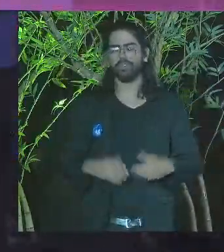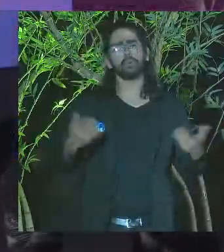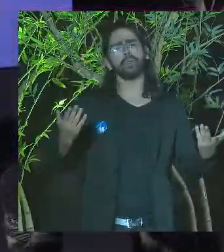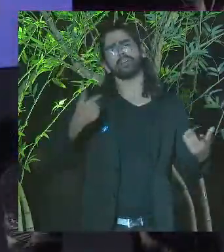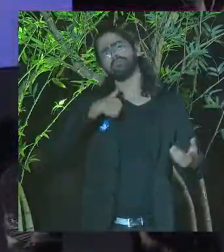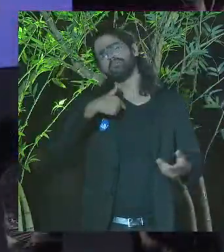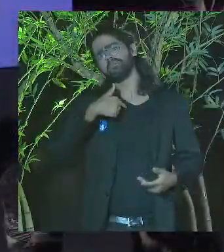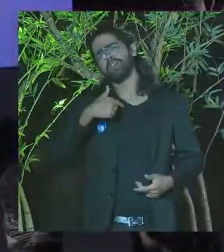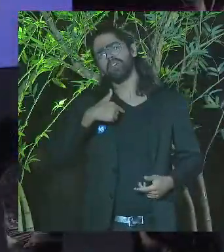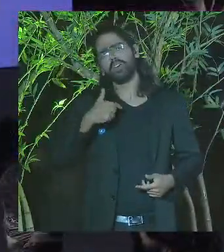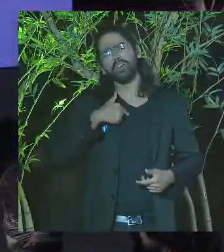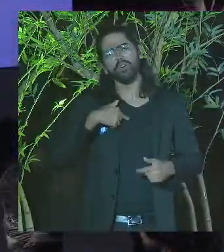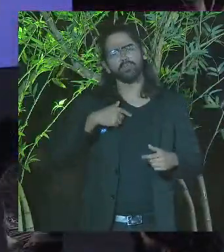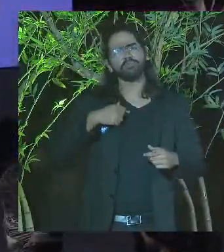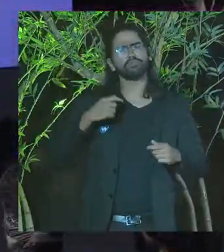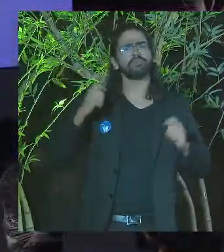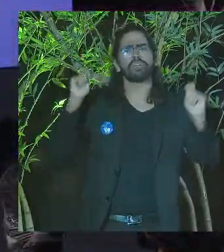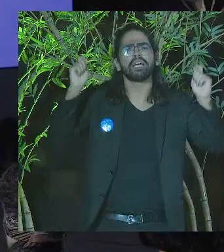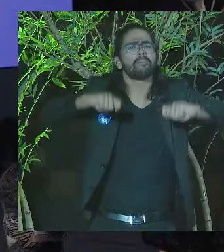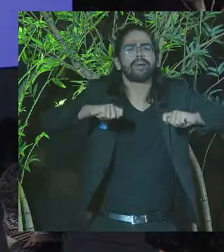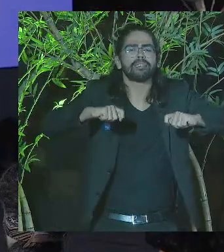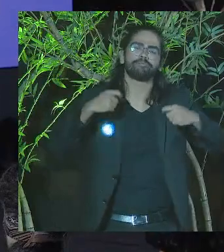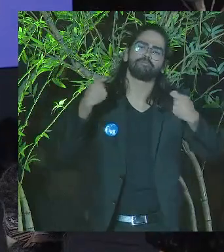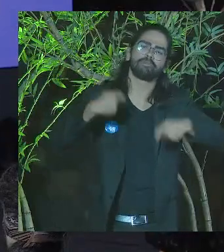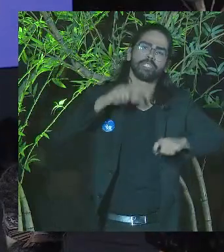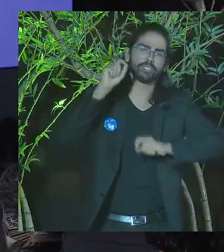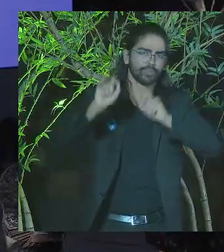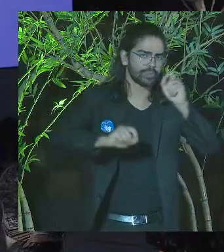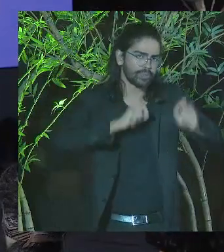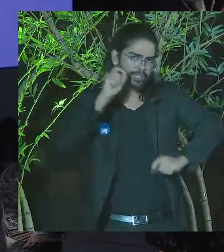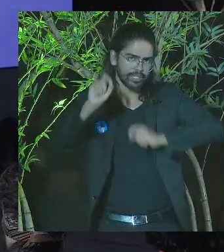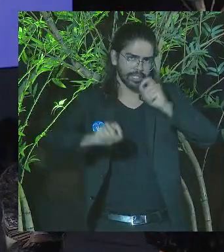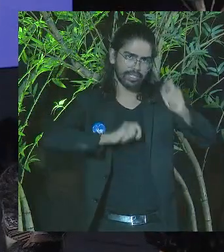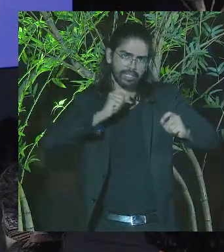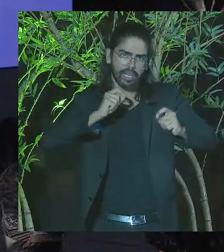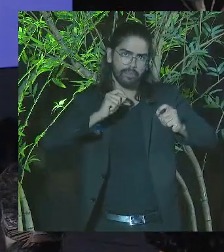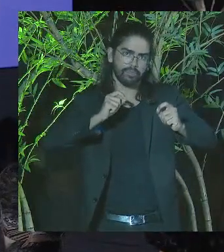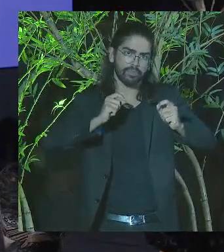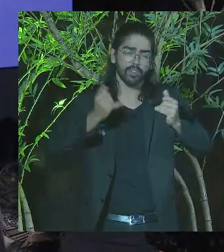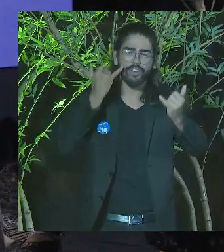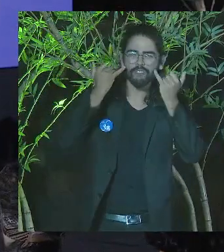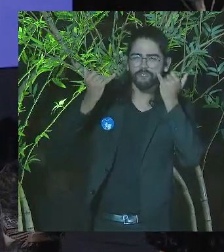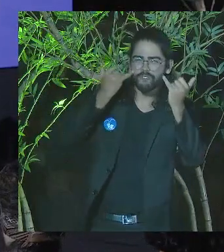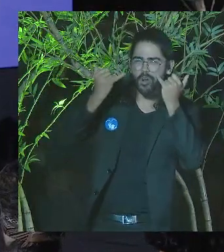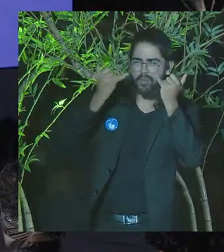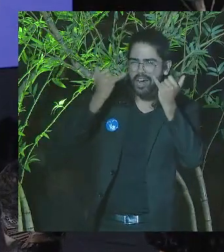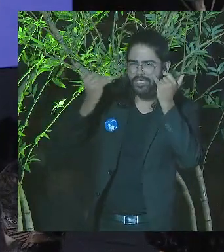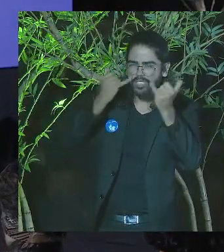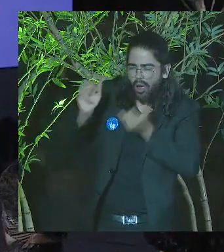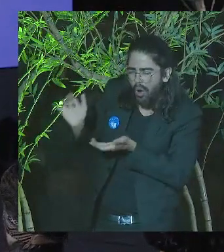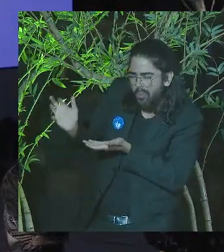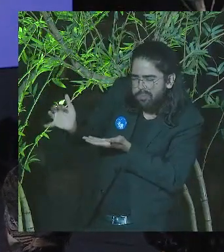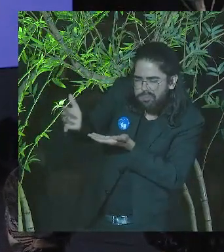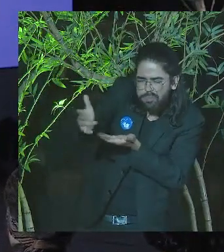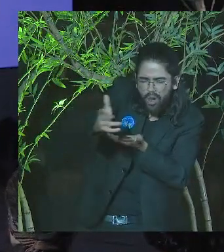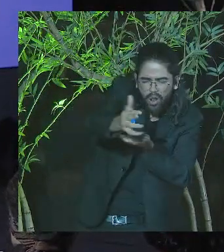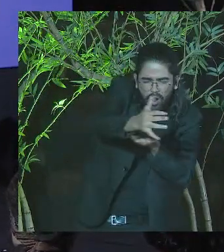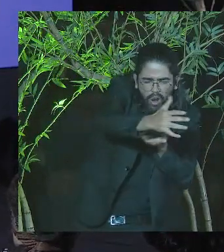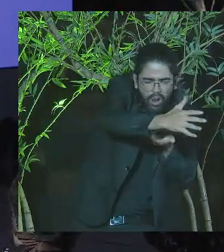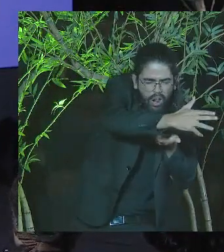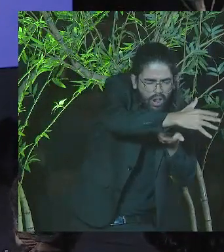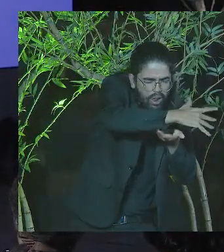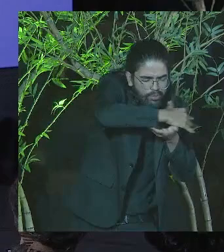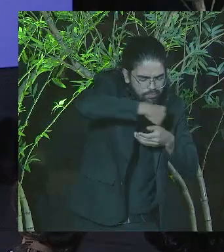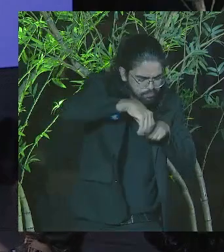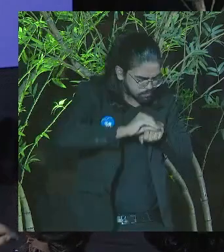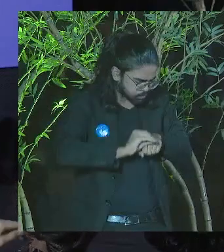possa fazer isso, eu preciso ter um repertório que me conecte com uma outra percepção que vai